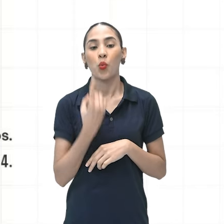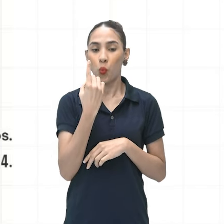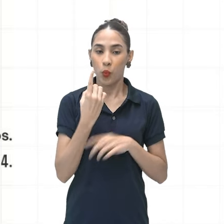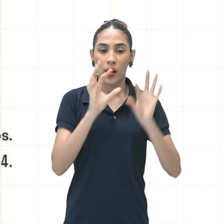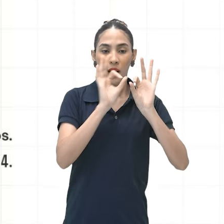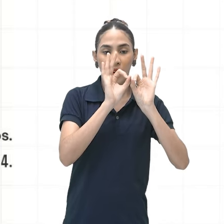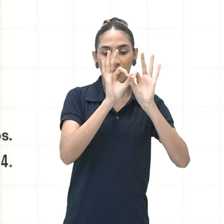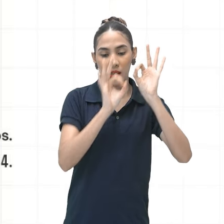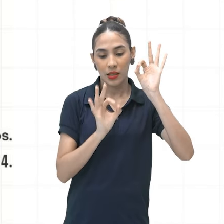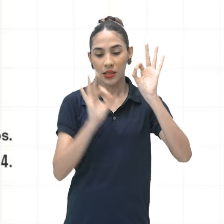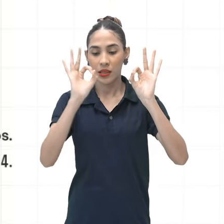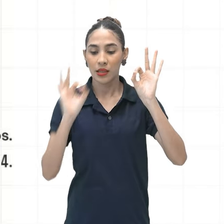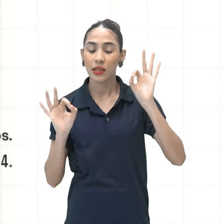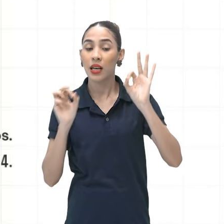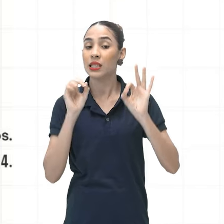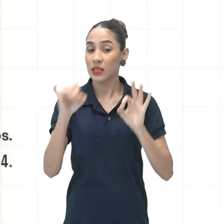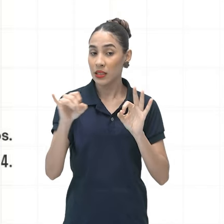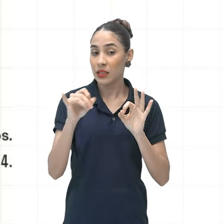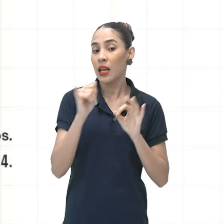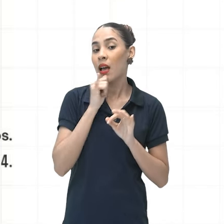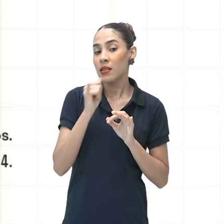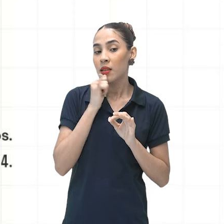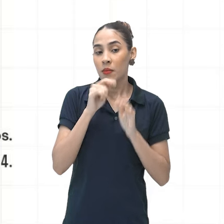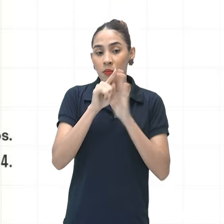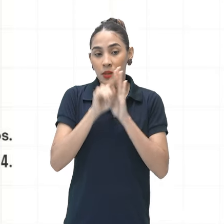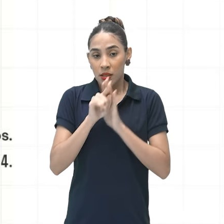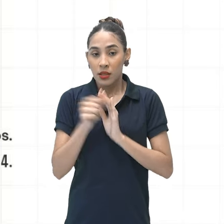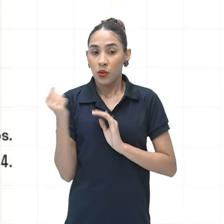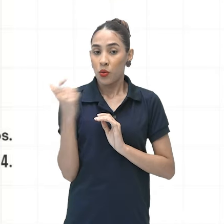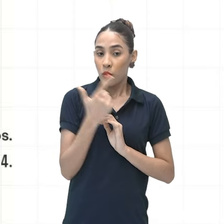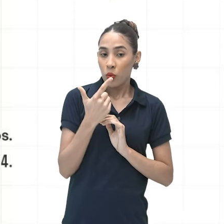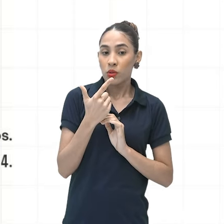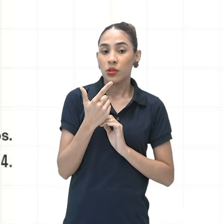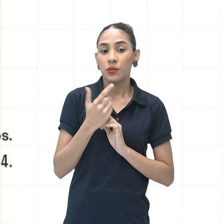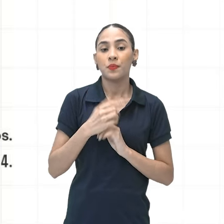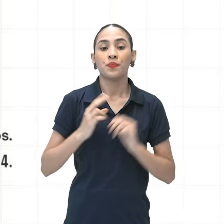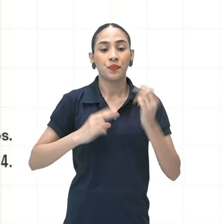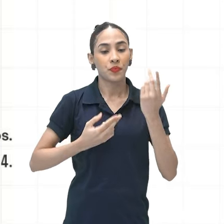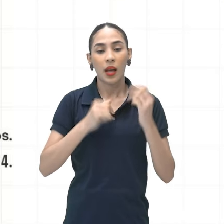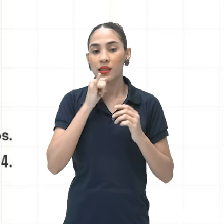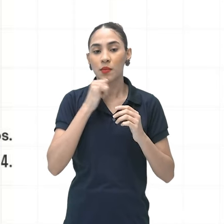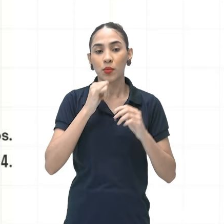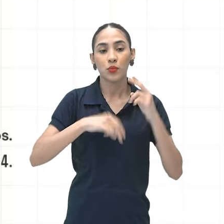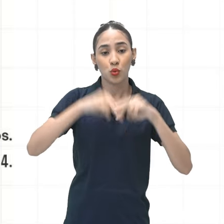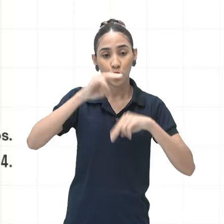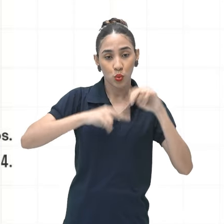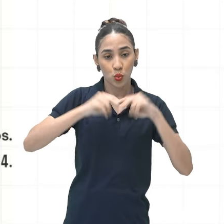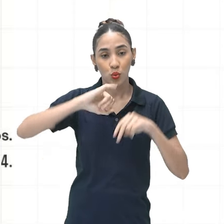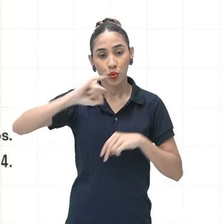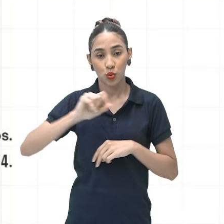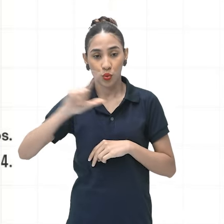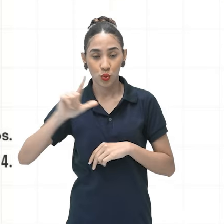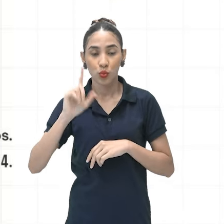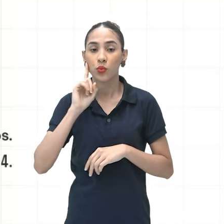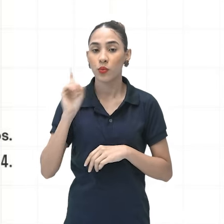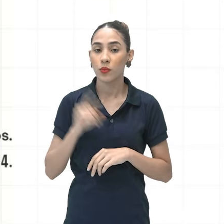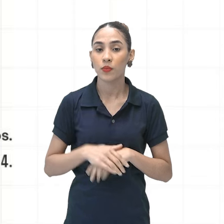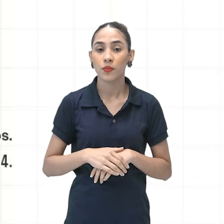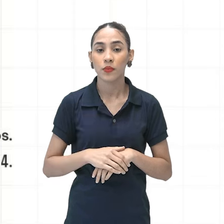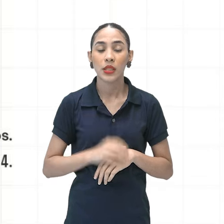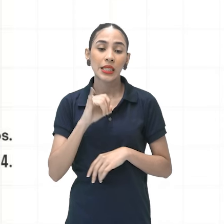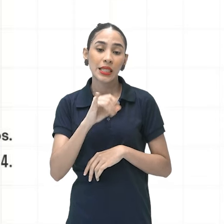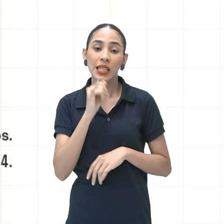linha. Se, por exemplo, a pesquisa fosse sobre os 12 primeiros dias de junho e de julho, né? Porque aqui foi só de junho, né?